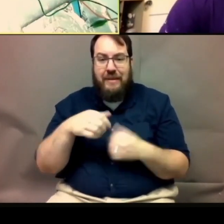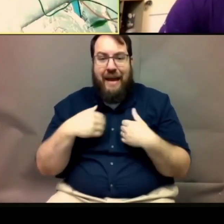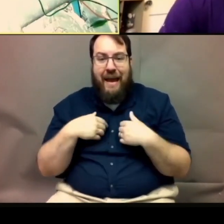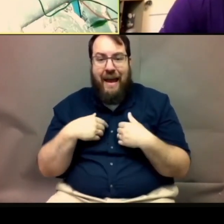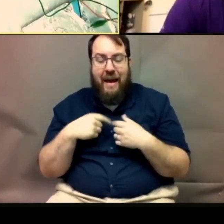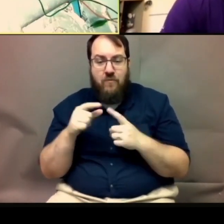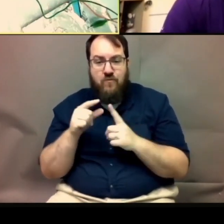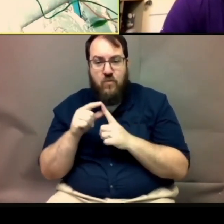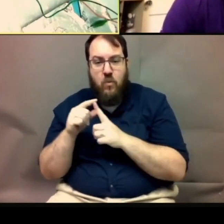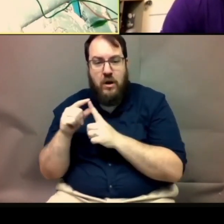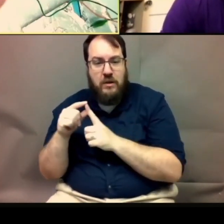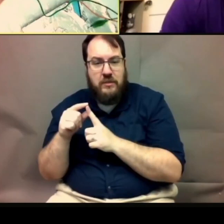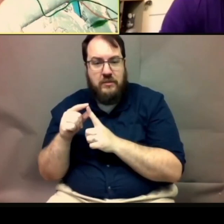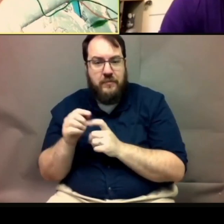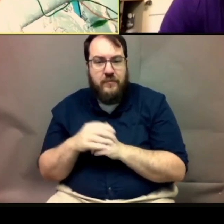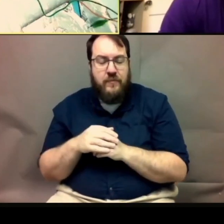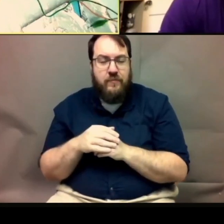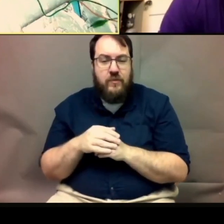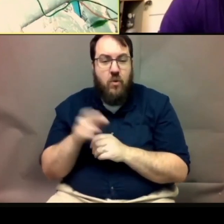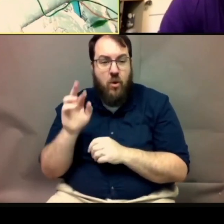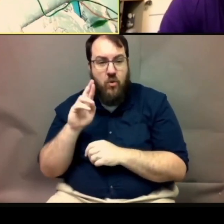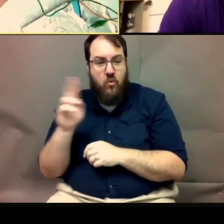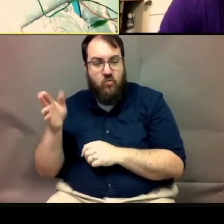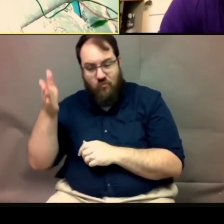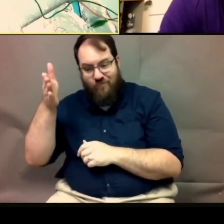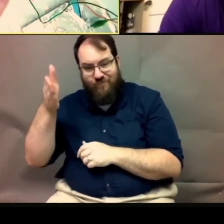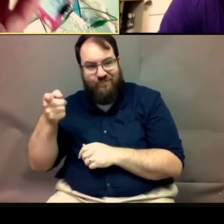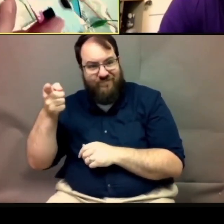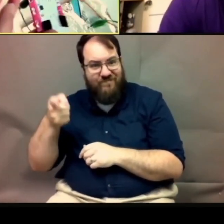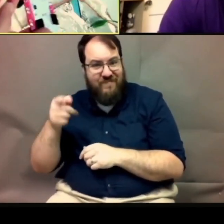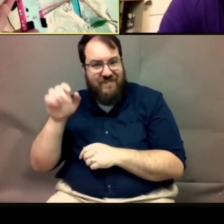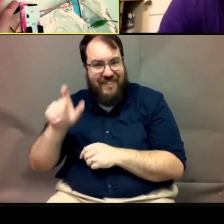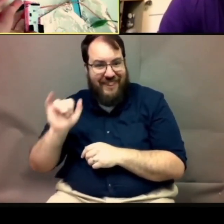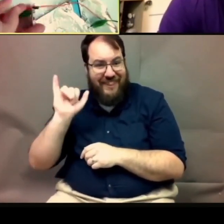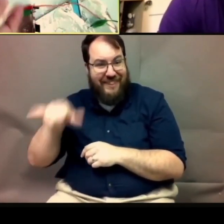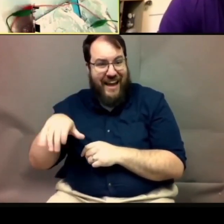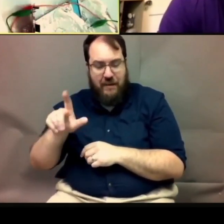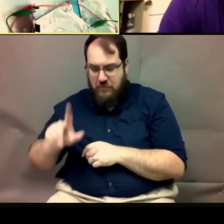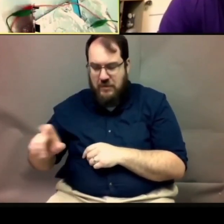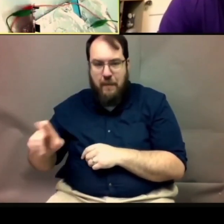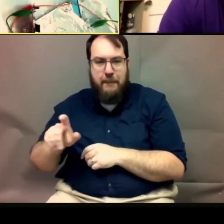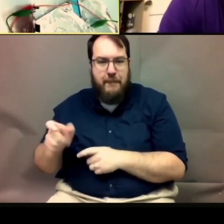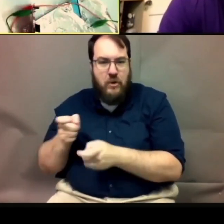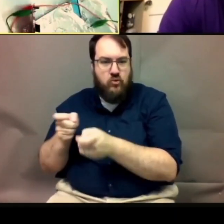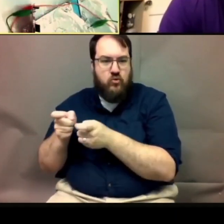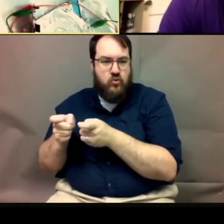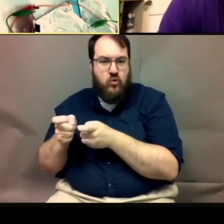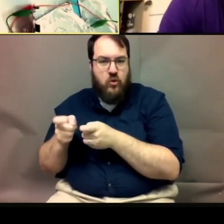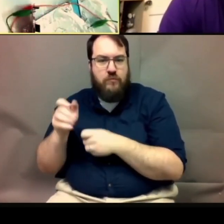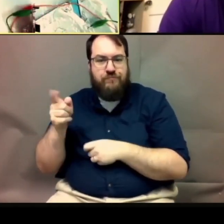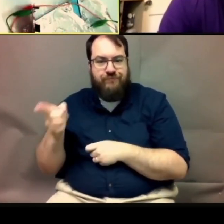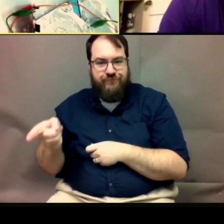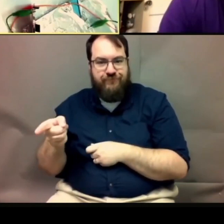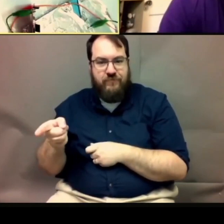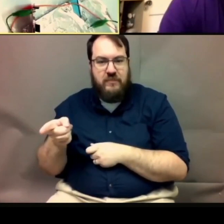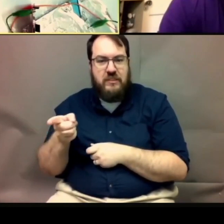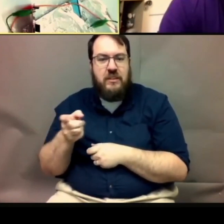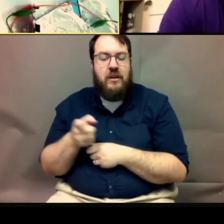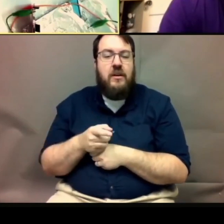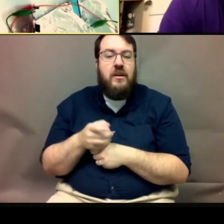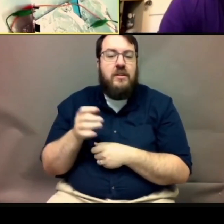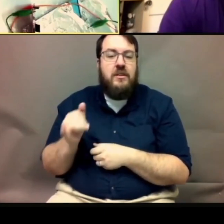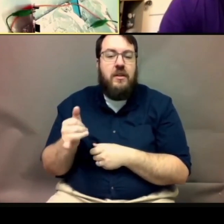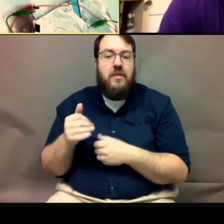e nós vemos como os circuitos estão aqui atrás. Do lado direito nós temos o mouse, o controle do mouse.